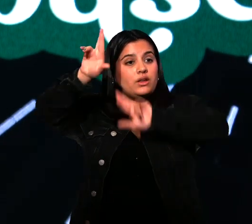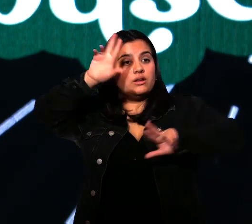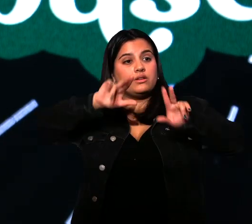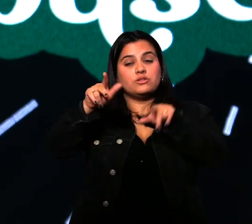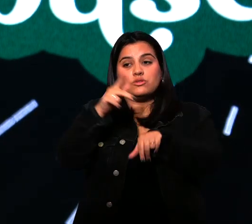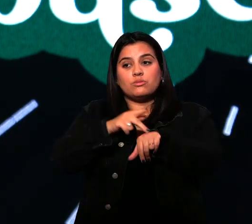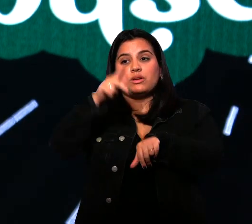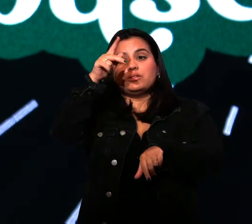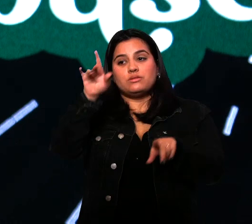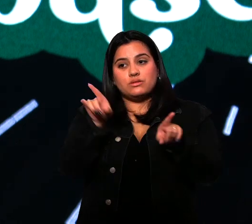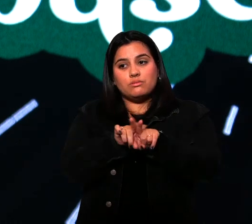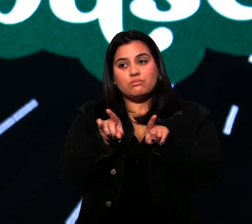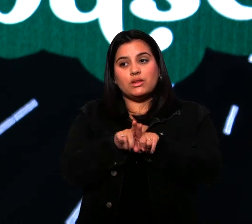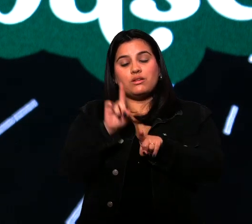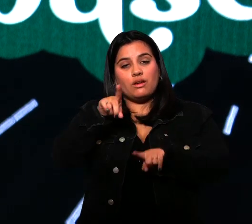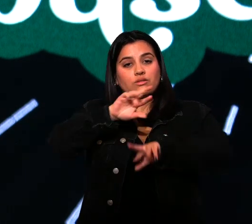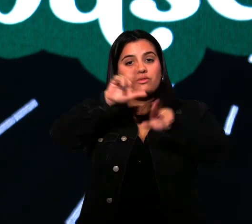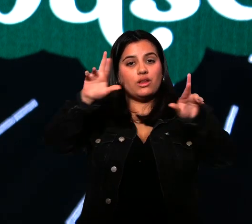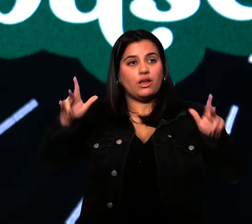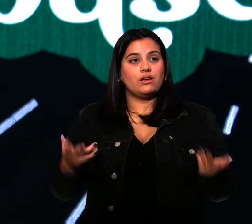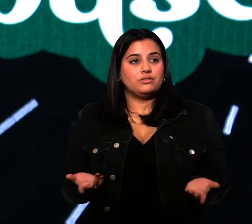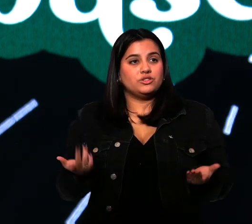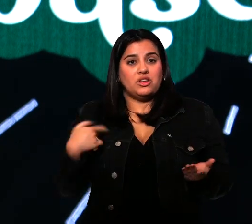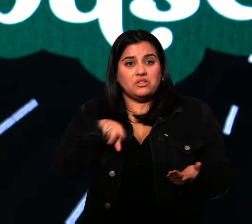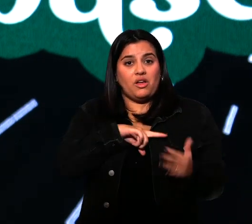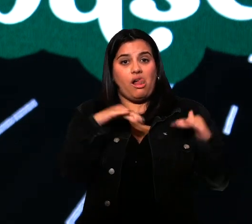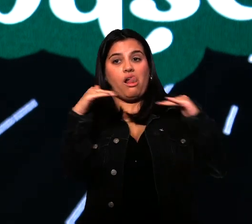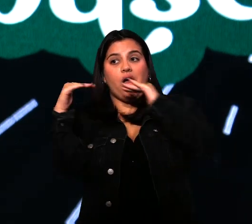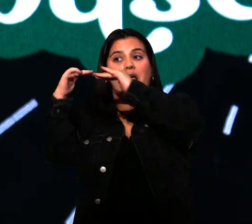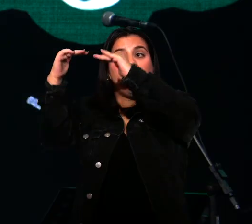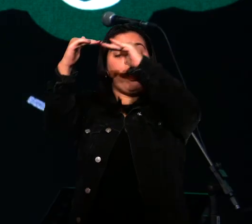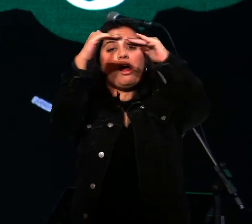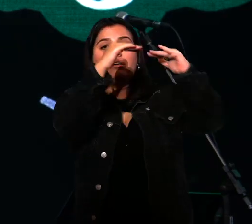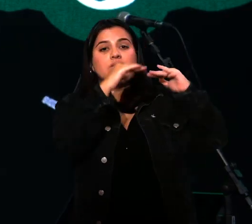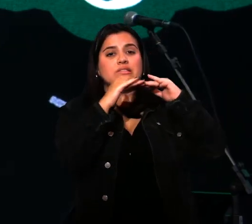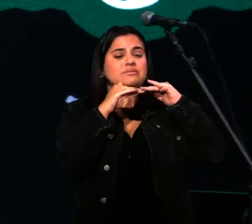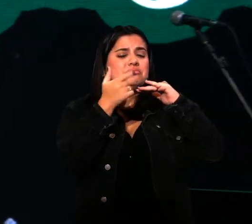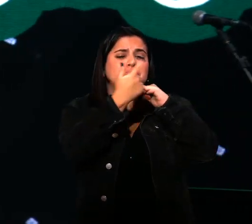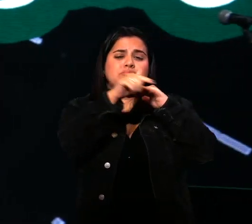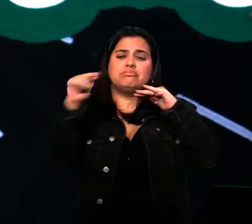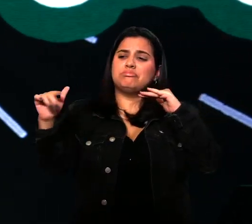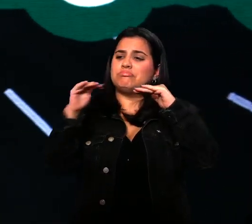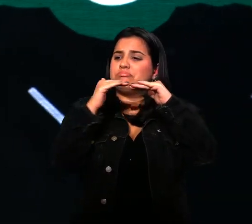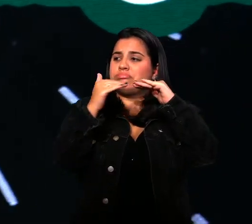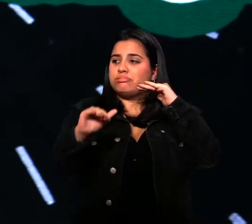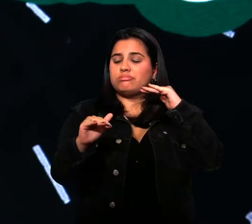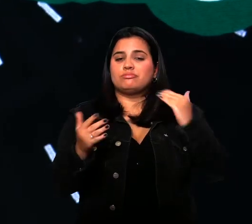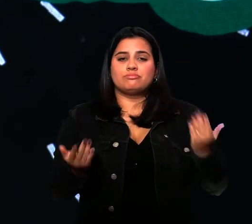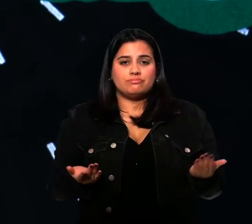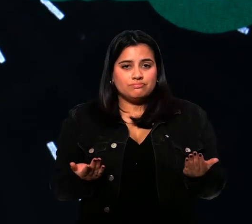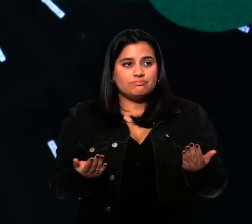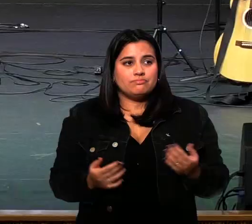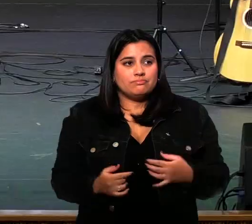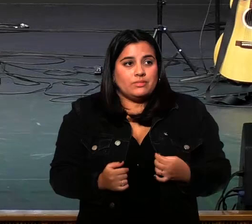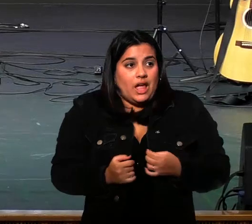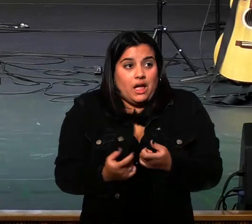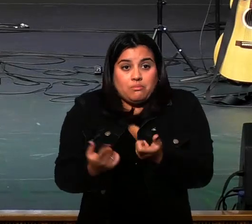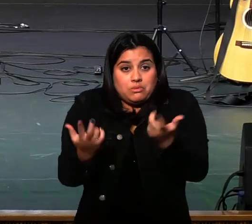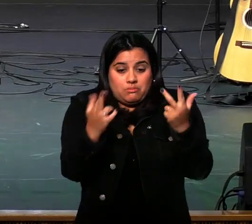gente. Nós não concordamos e não temos unidade em diversas coisas, como seres